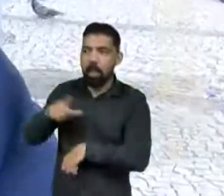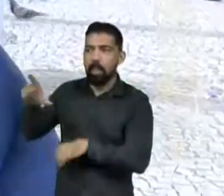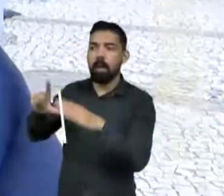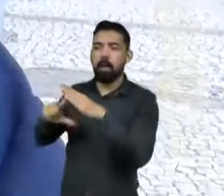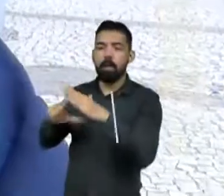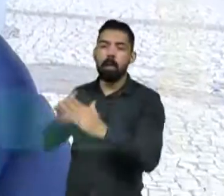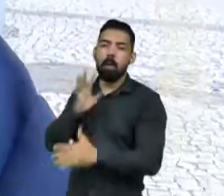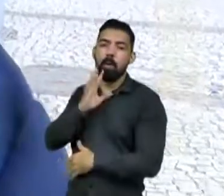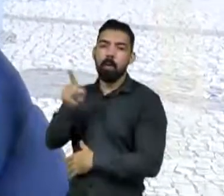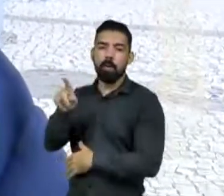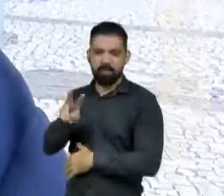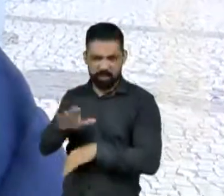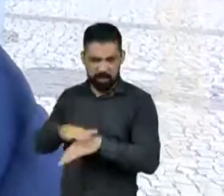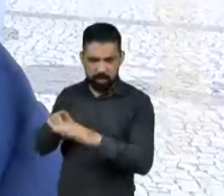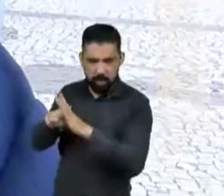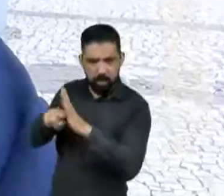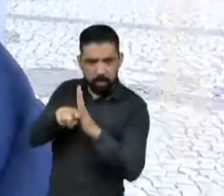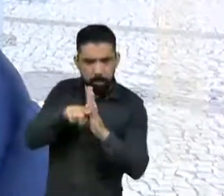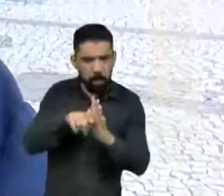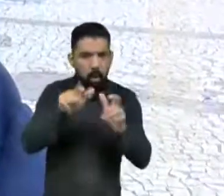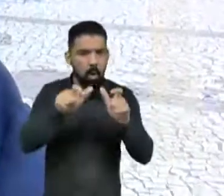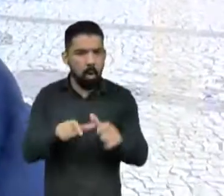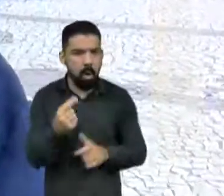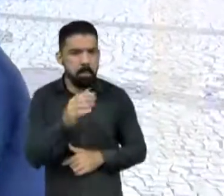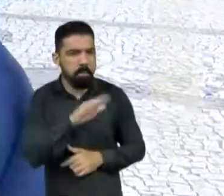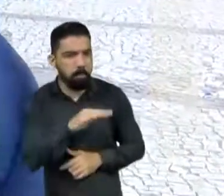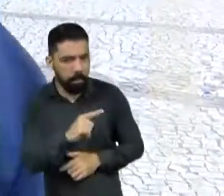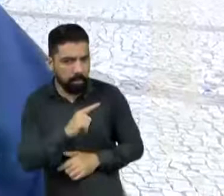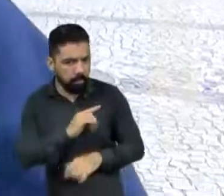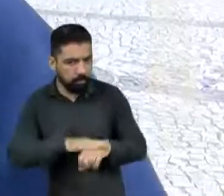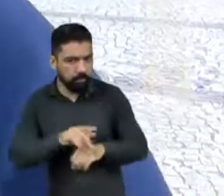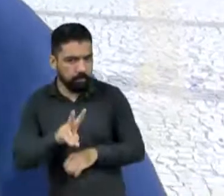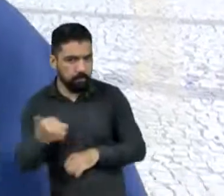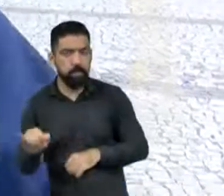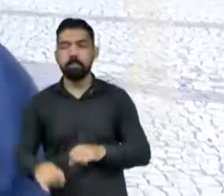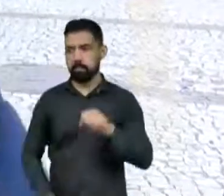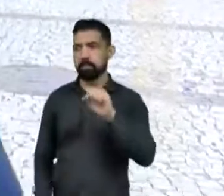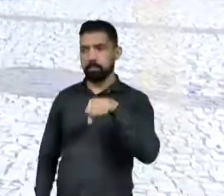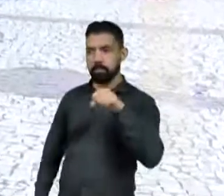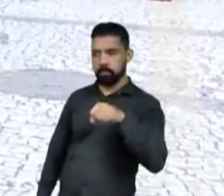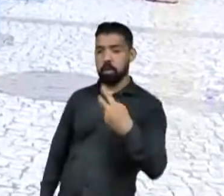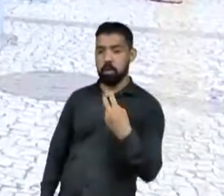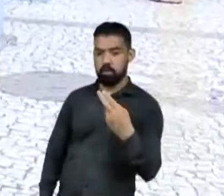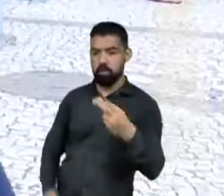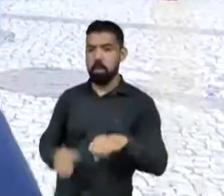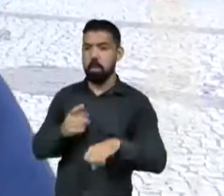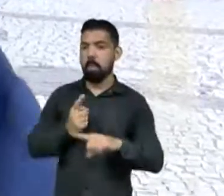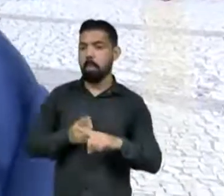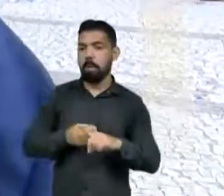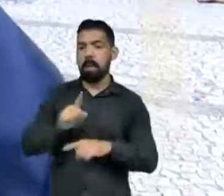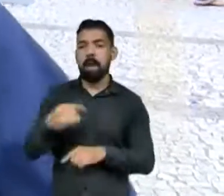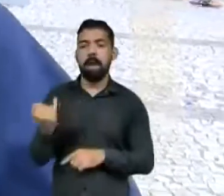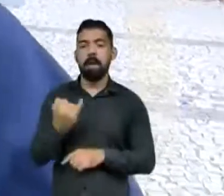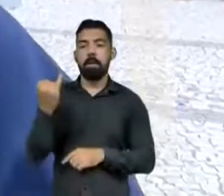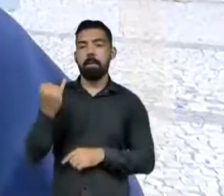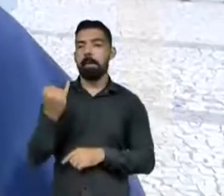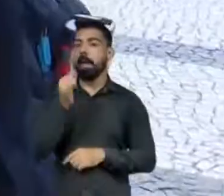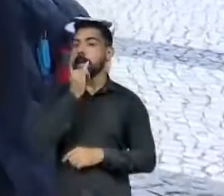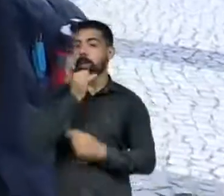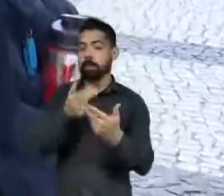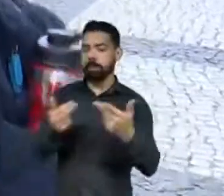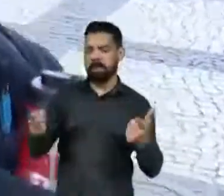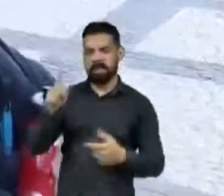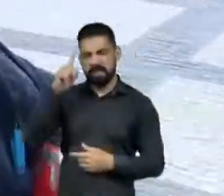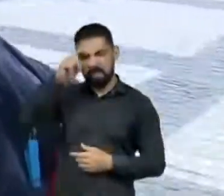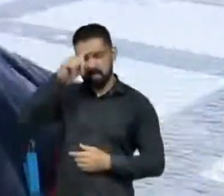uma pesquisa, saber onde é que está mais em conta, o que é que compensa mais? Sim, é preciso porque as coisas estão muito difíceis, né?